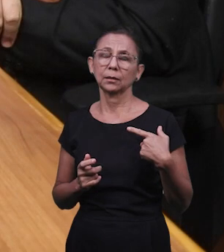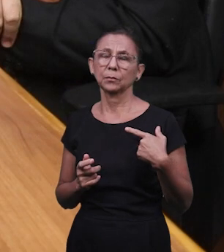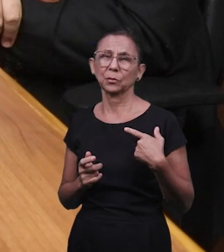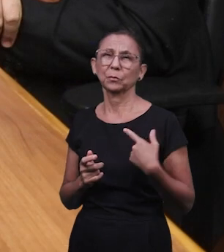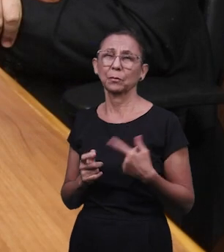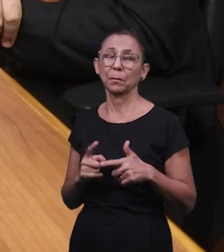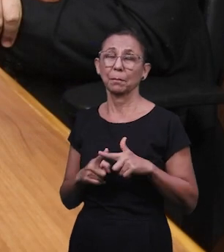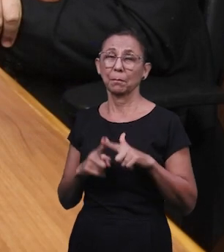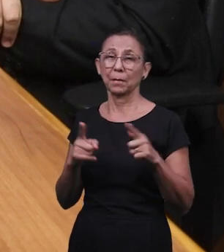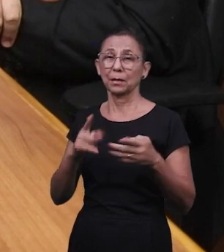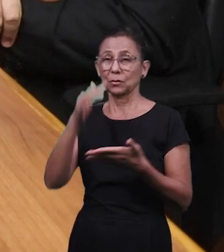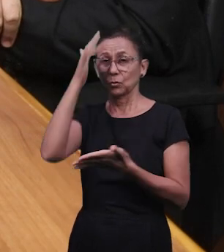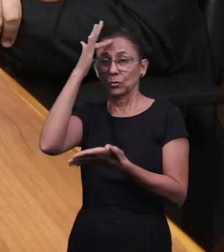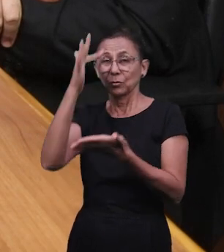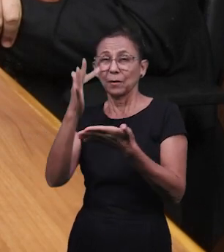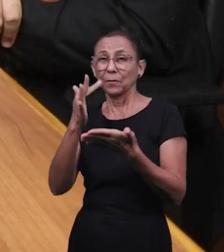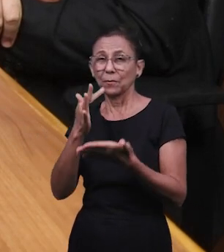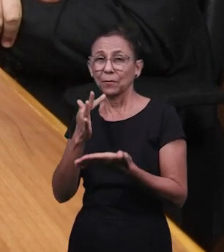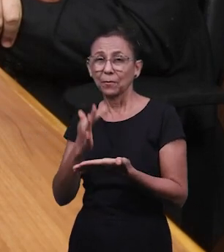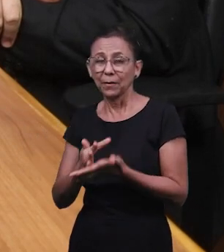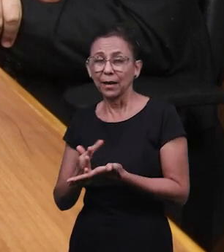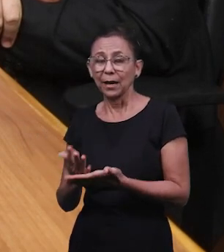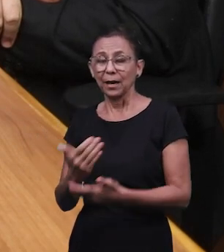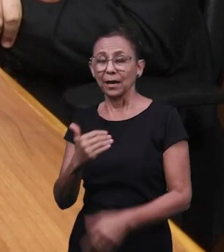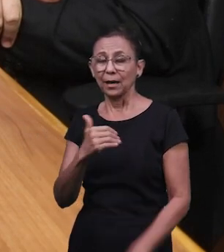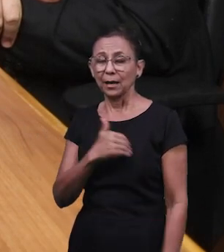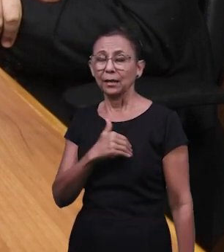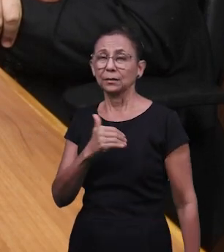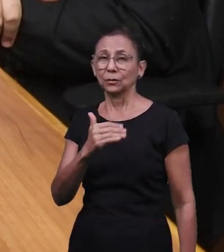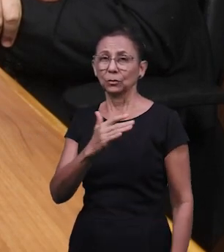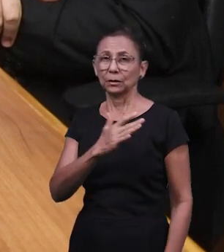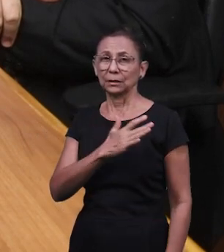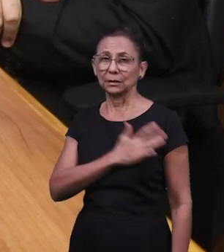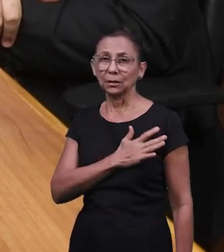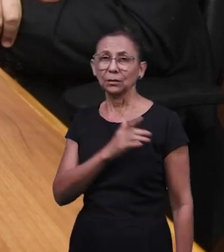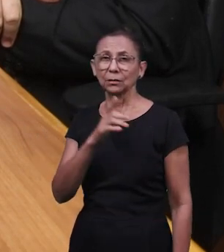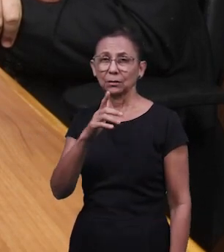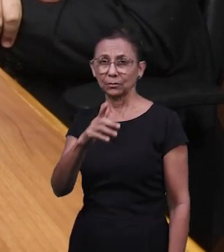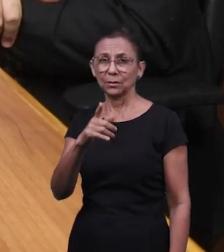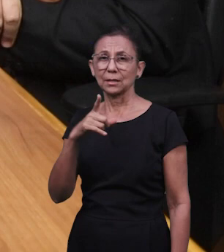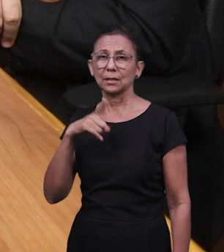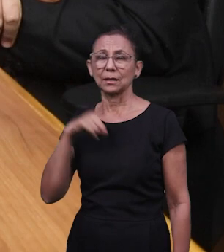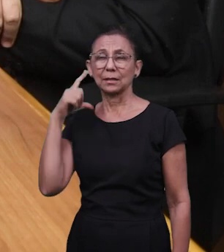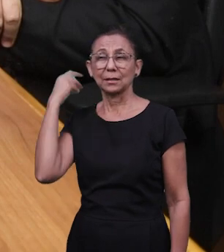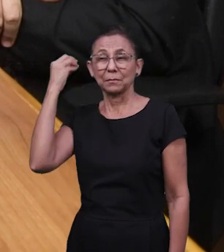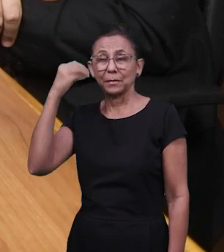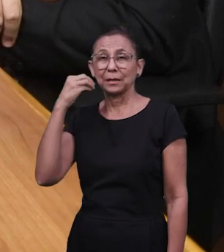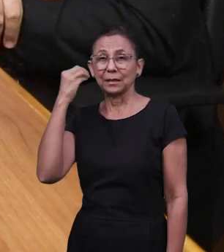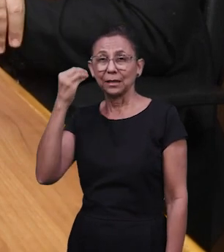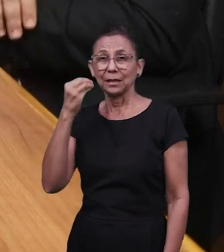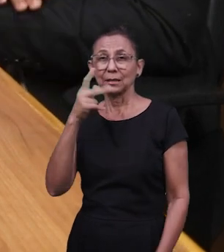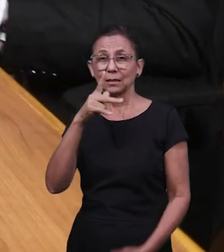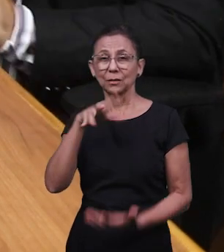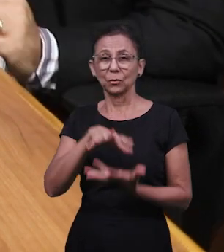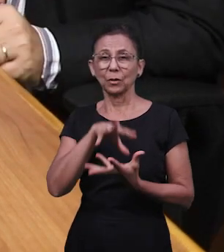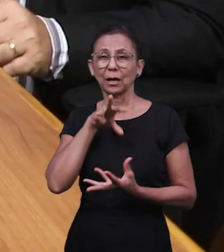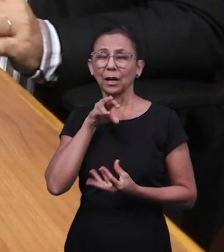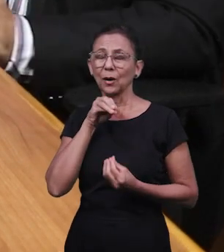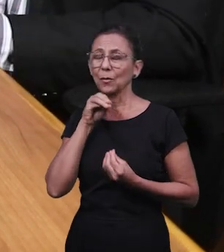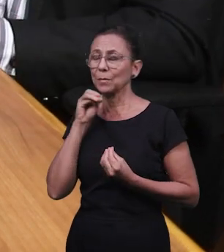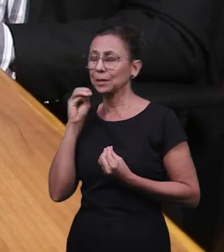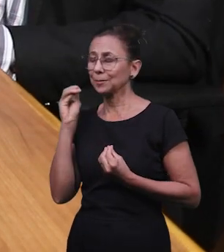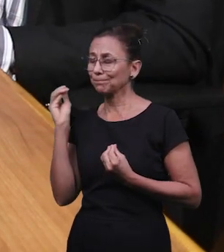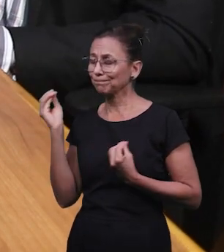quando a fé realmente alcança o homem, ela satisfaz a alma. Às vezes a alma é alguma coisa